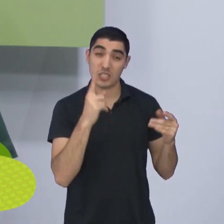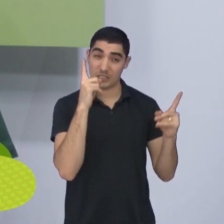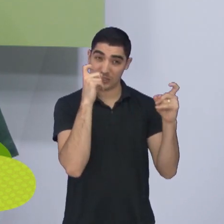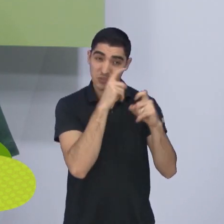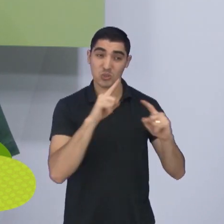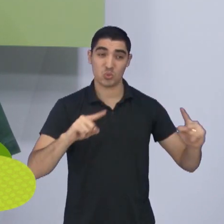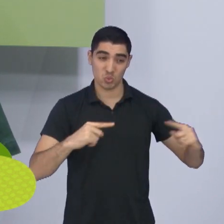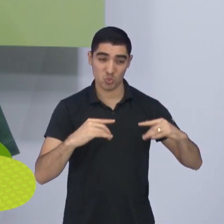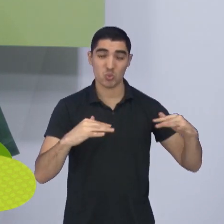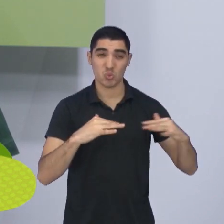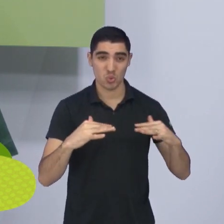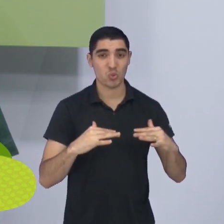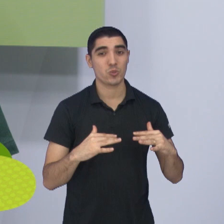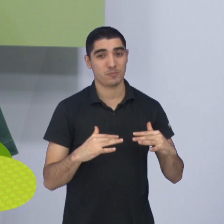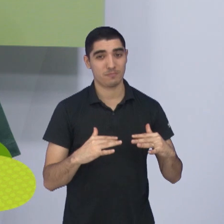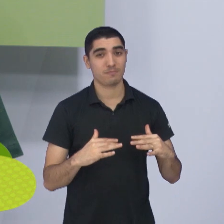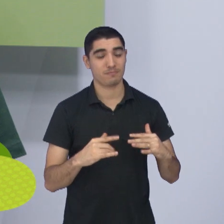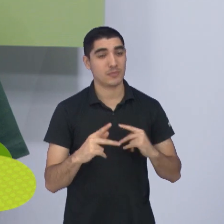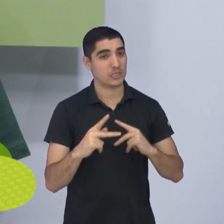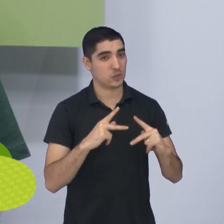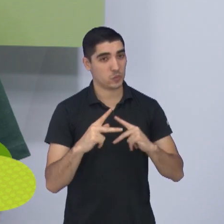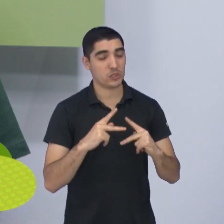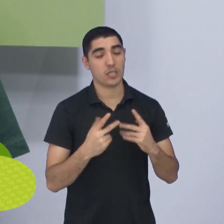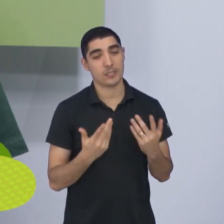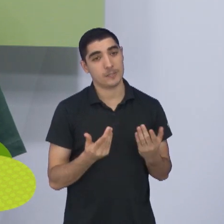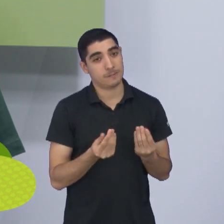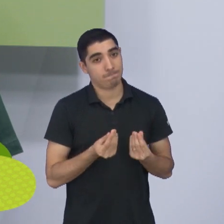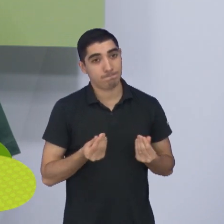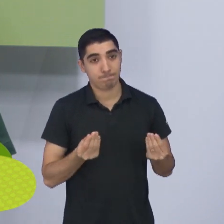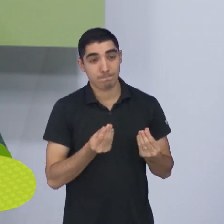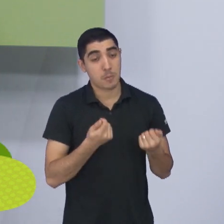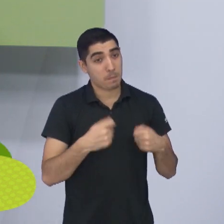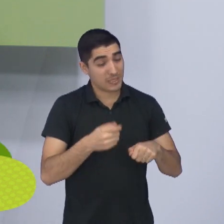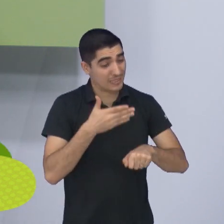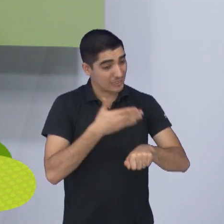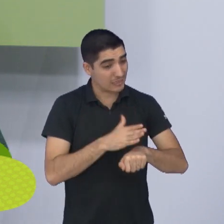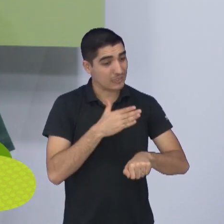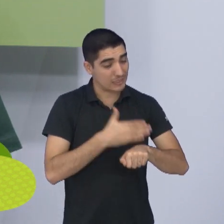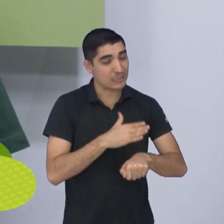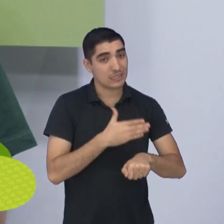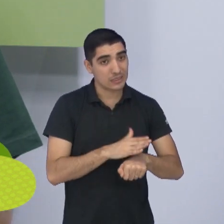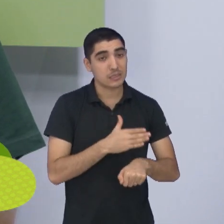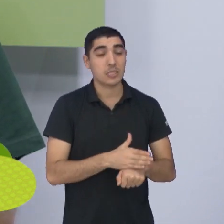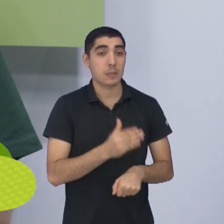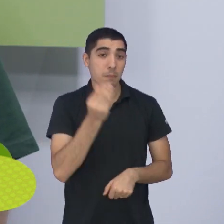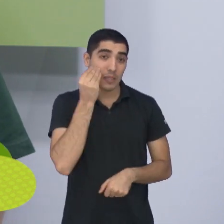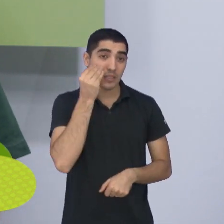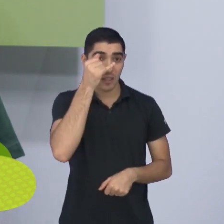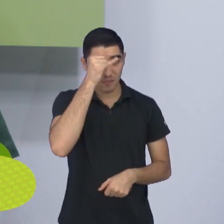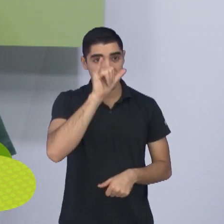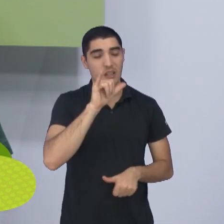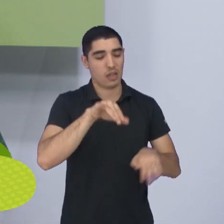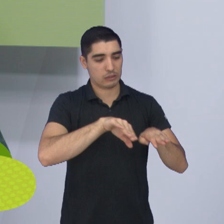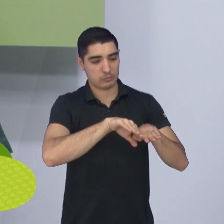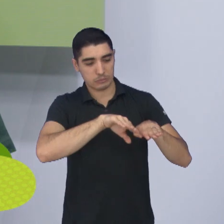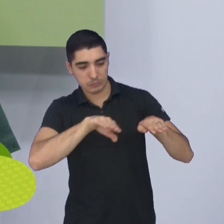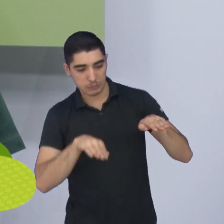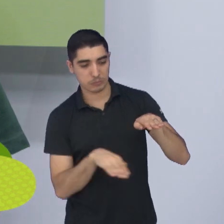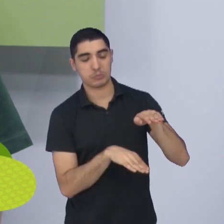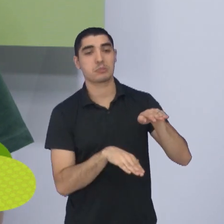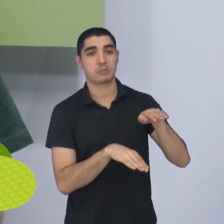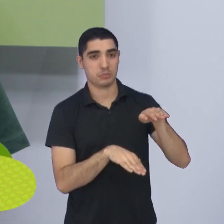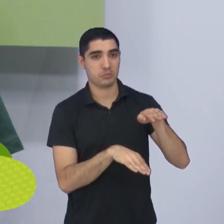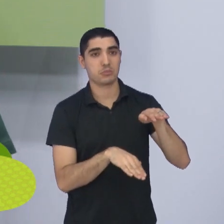José aí. São José, enfim, tem que treinar bastante para tentar se livrar